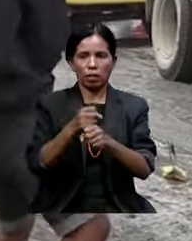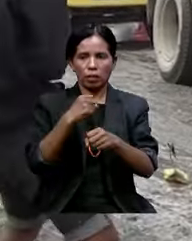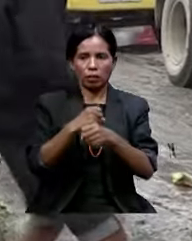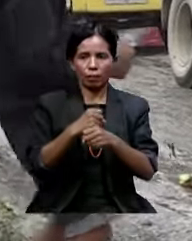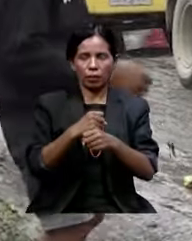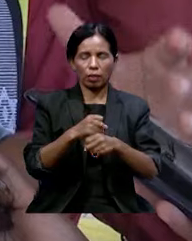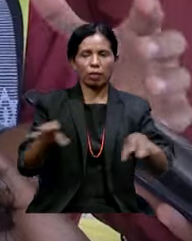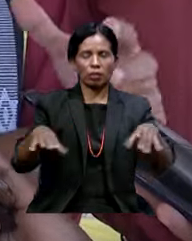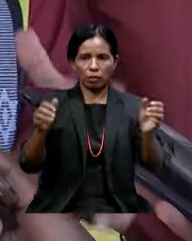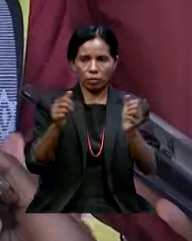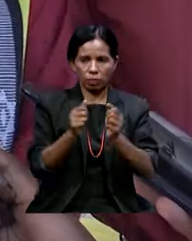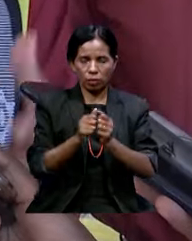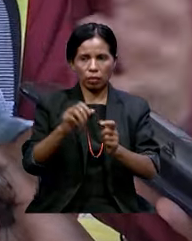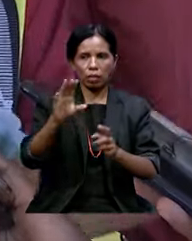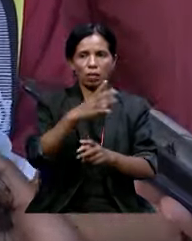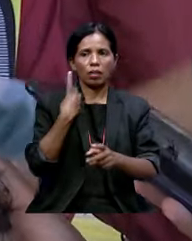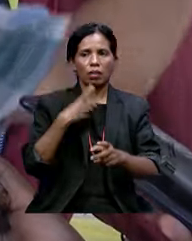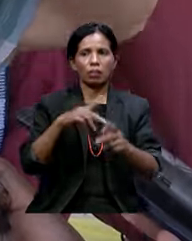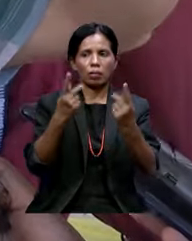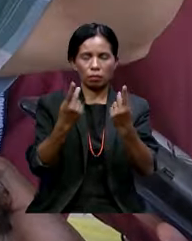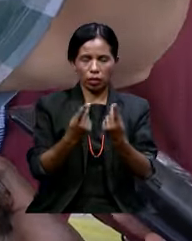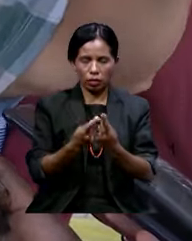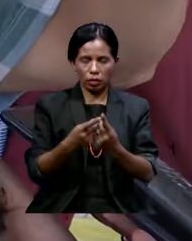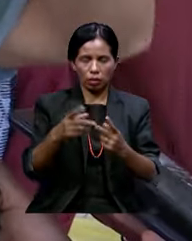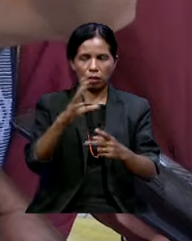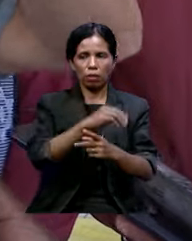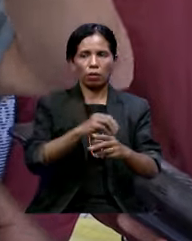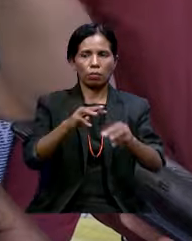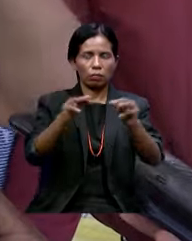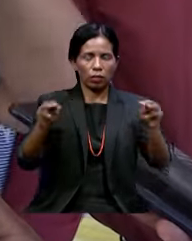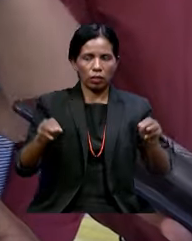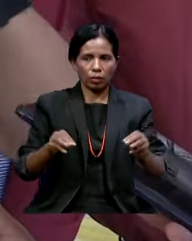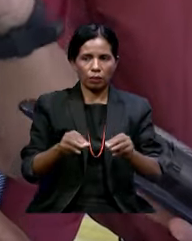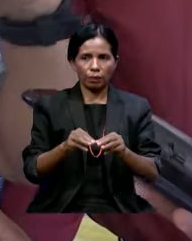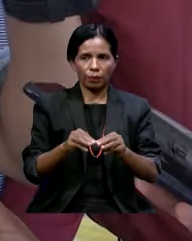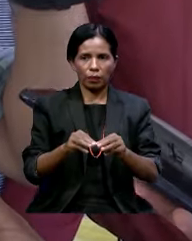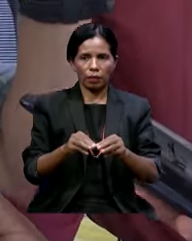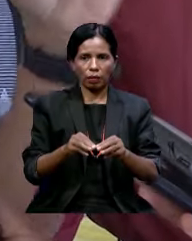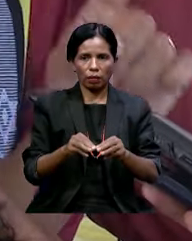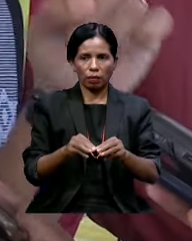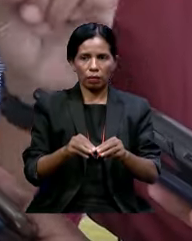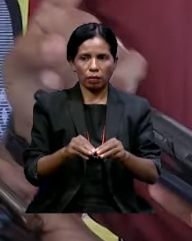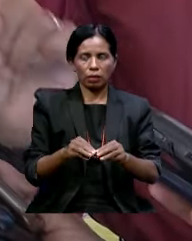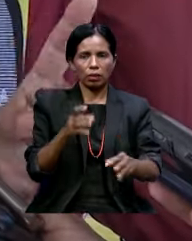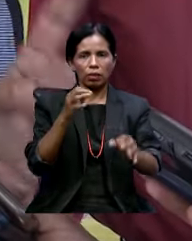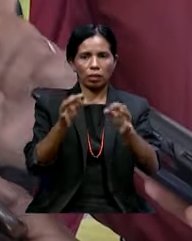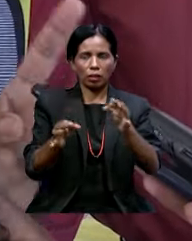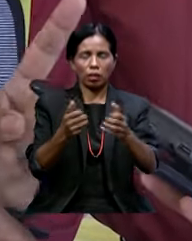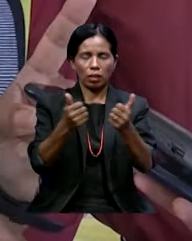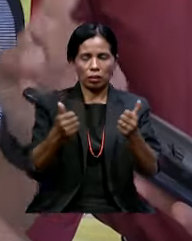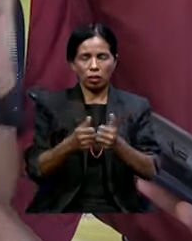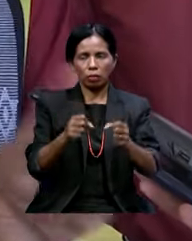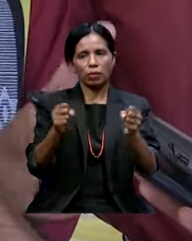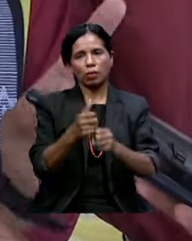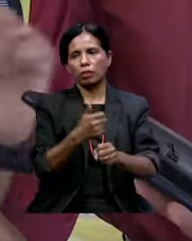tengi coordenação ami ho kompanyia sira homos municipio ha ato te tern sa halunsa sa ia aldeia rumo suku rumo